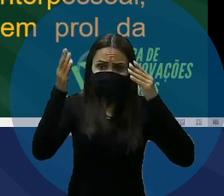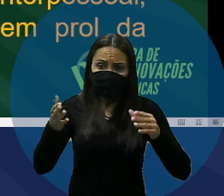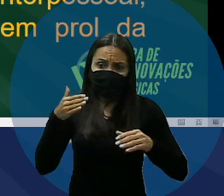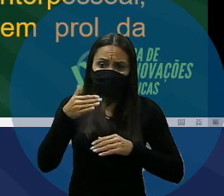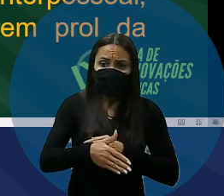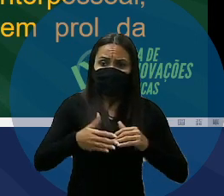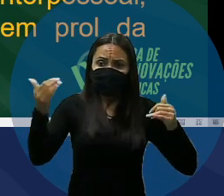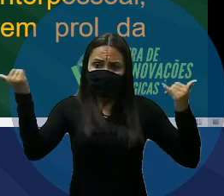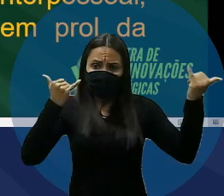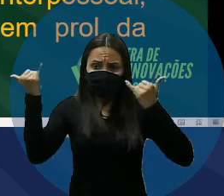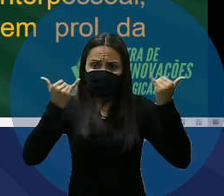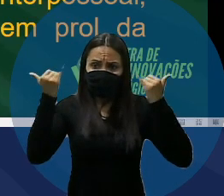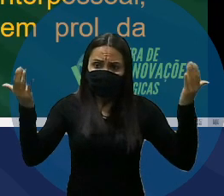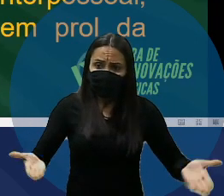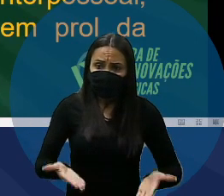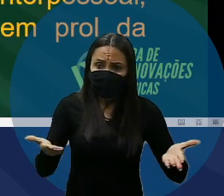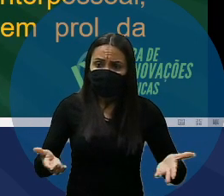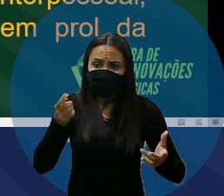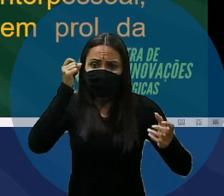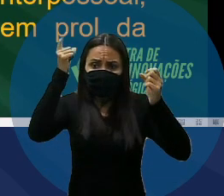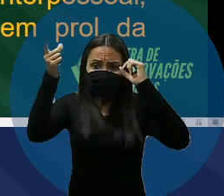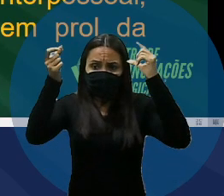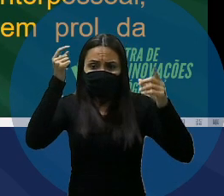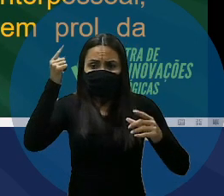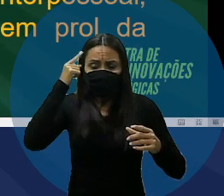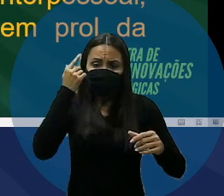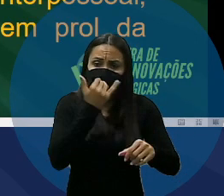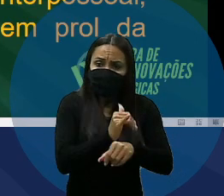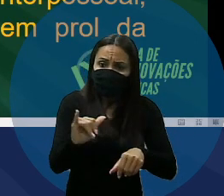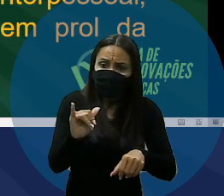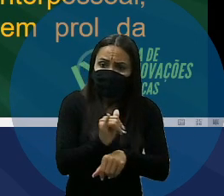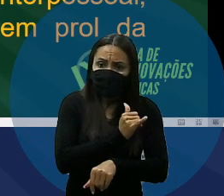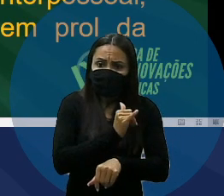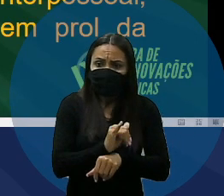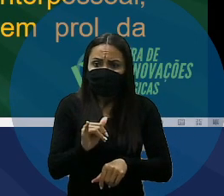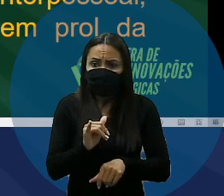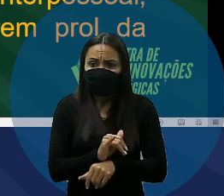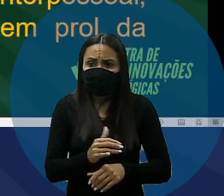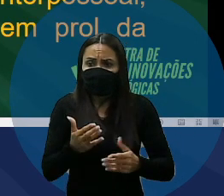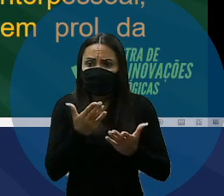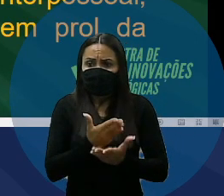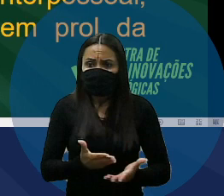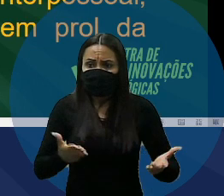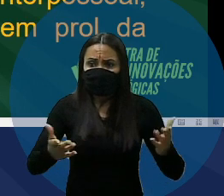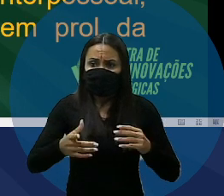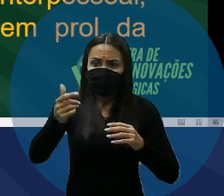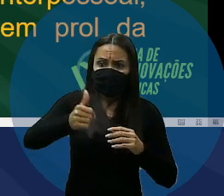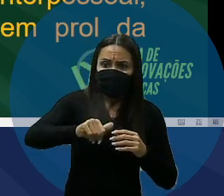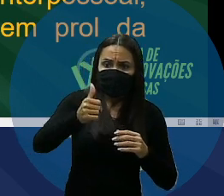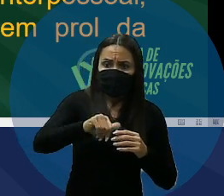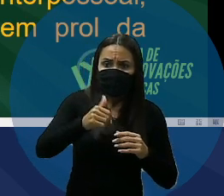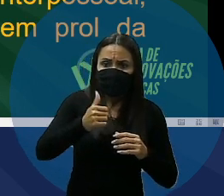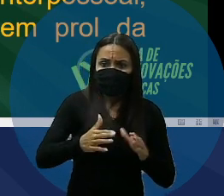informações, estimular ideias e pensar em estratégias. Dessa maneira, ao analisar situações financeiras, o